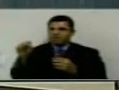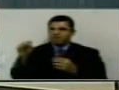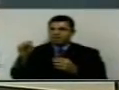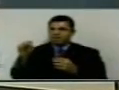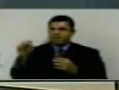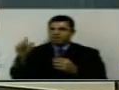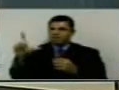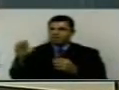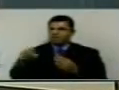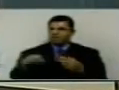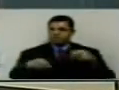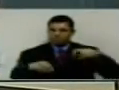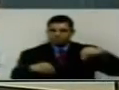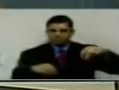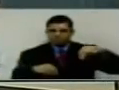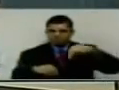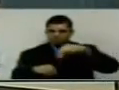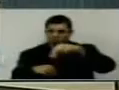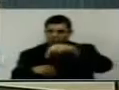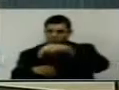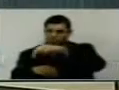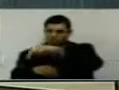uma vez estava caminhando